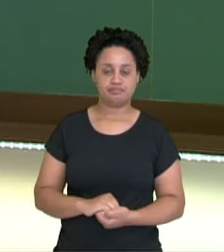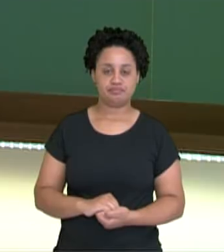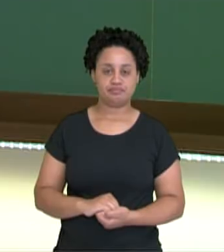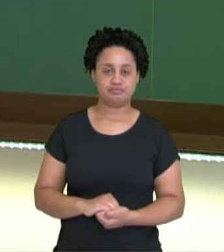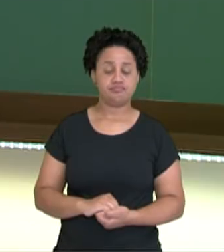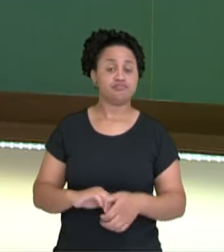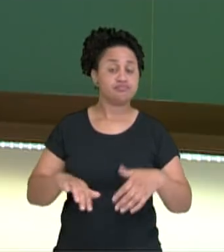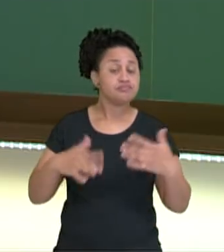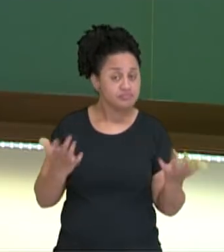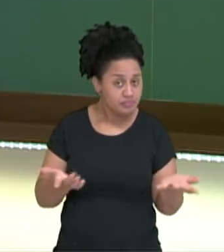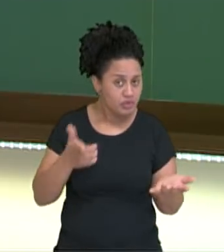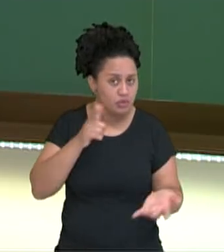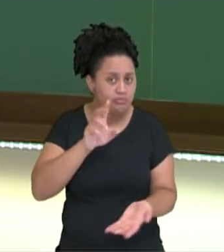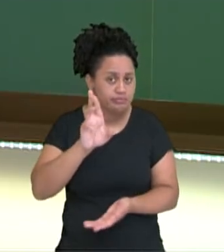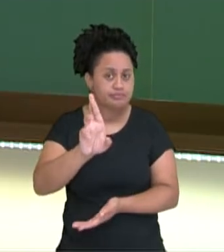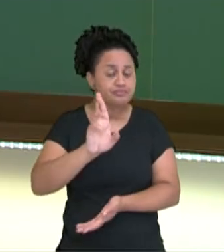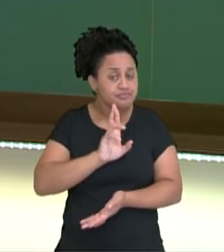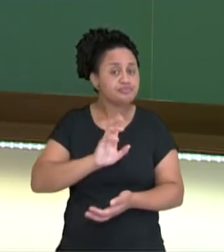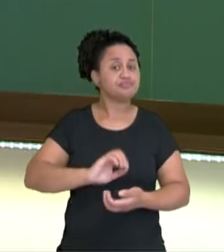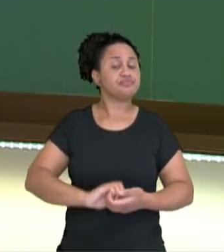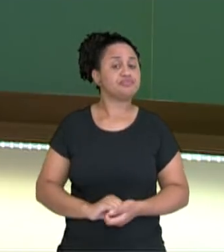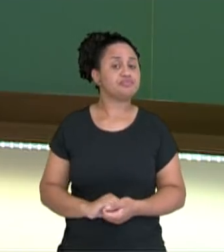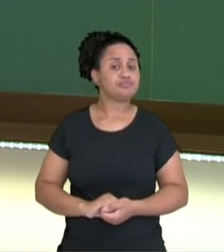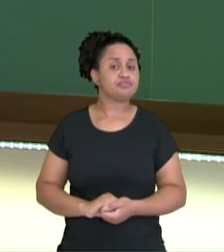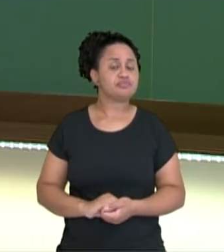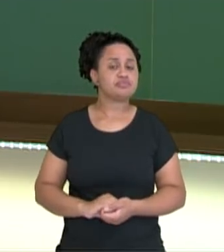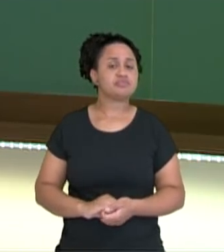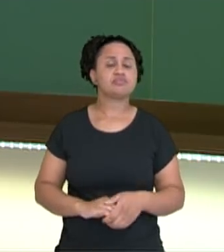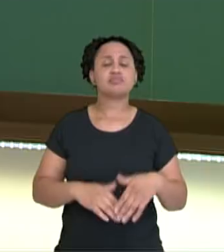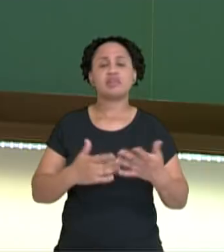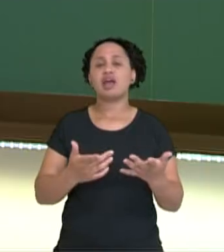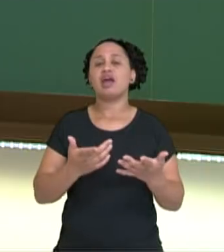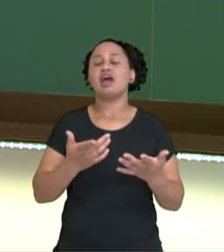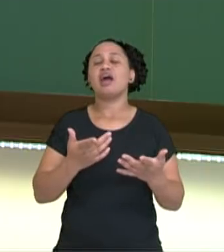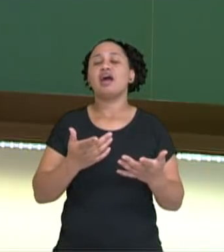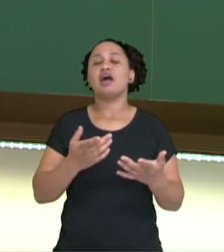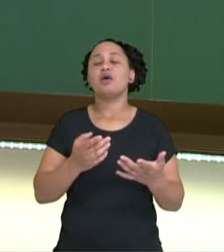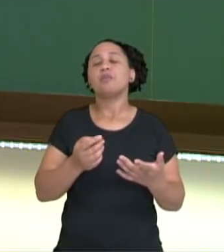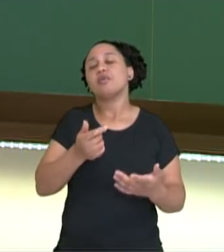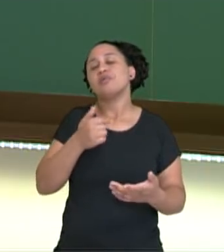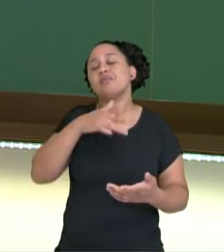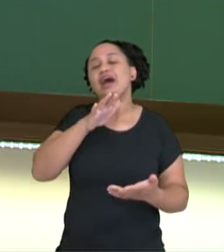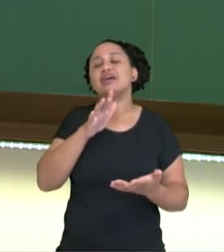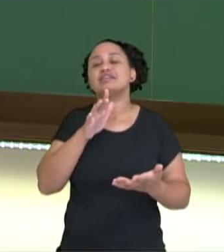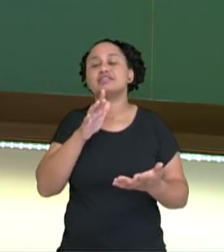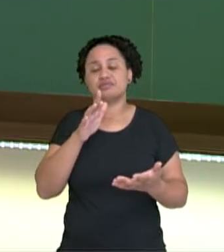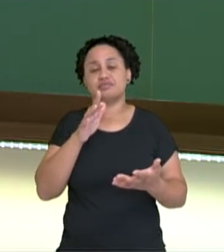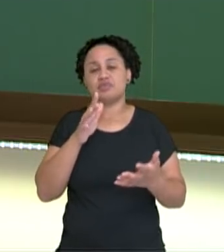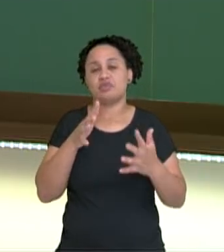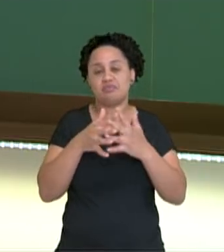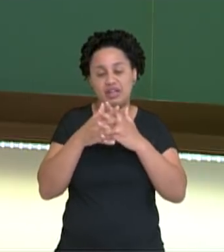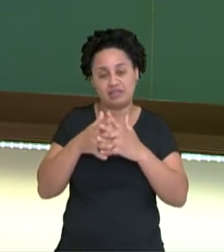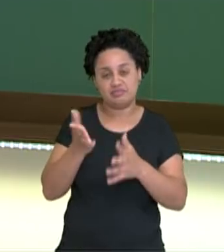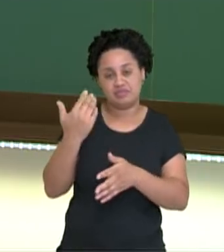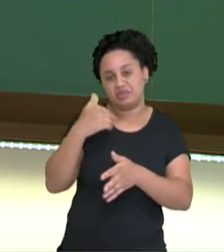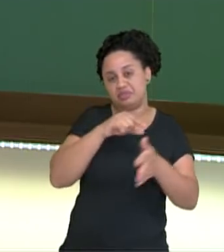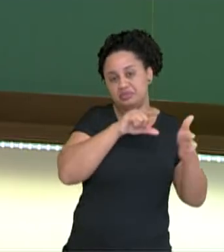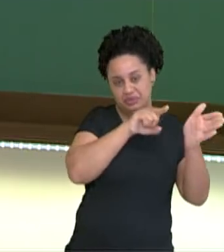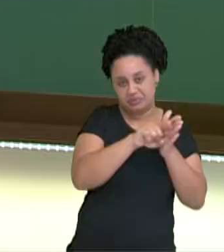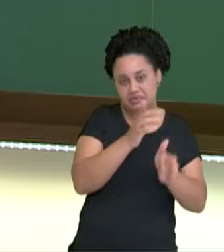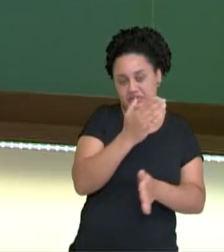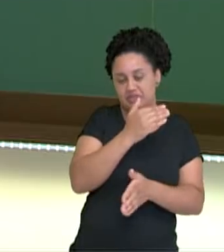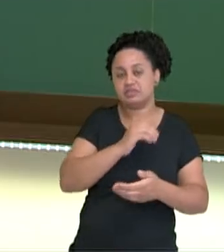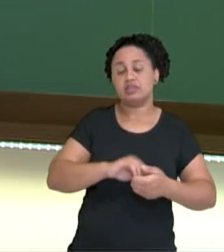E aí, responderam? Essa aí, né, é um pouquinho mais complexa que o quiz,